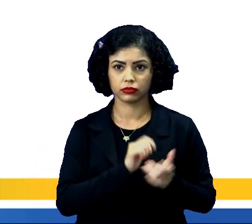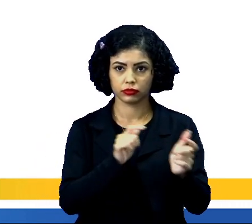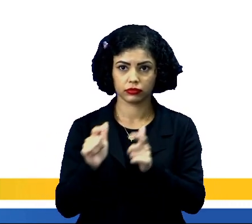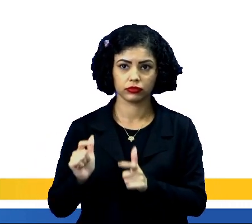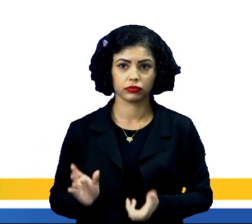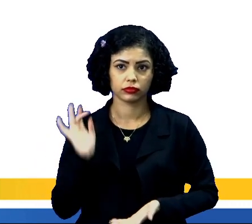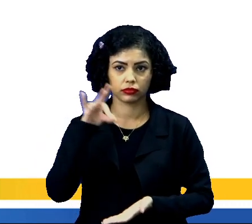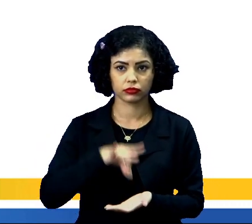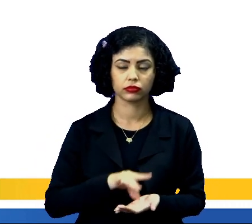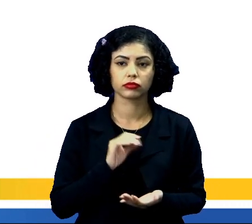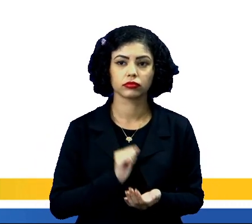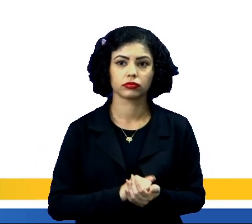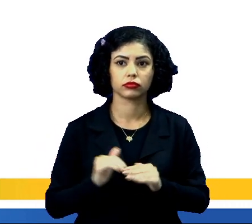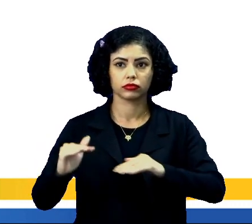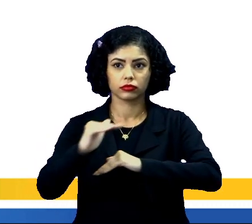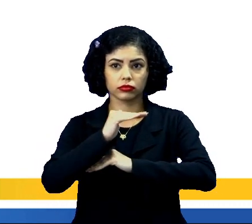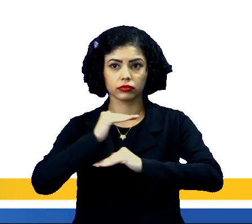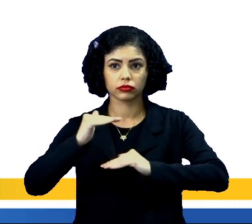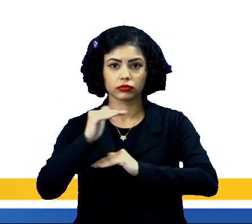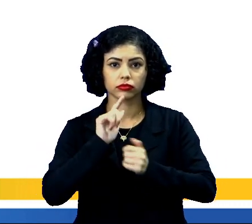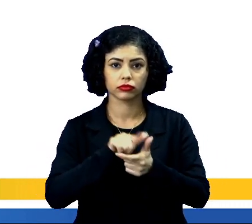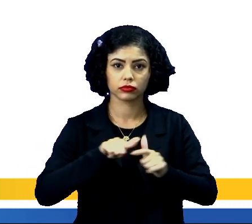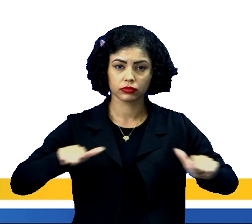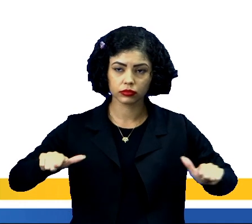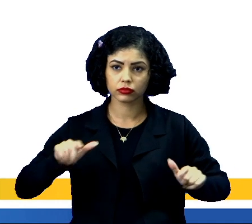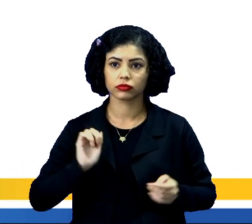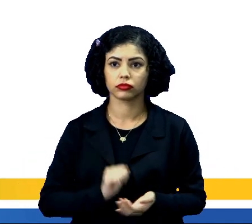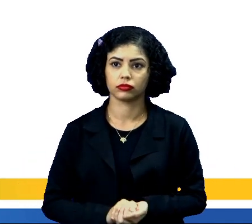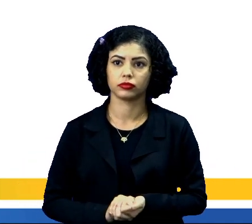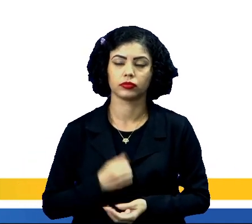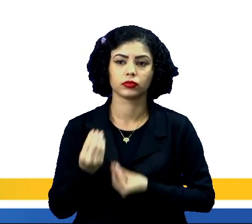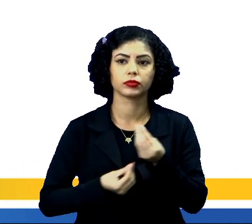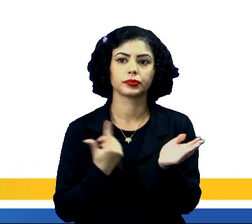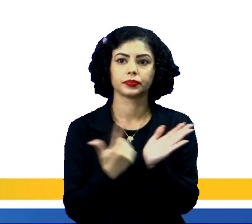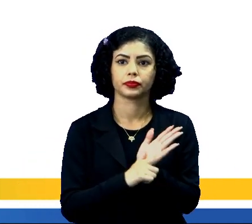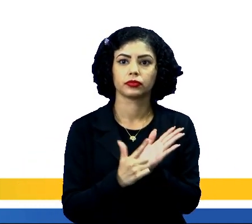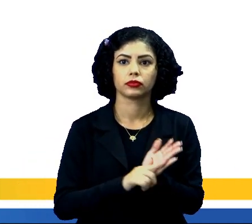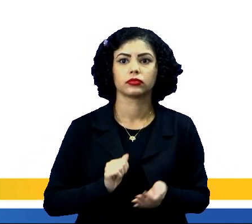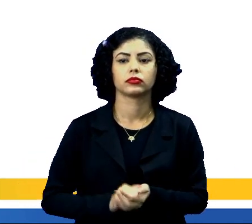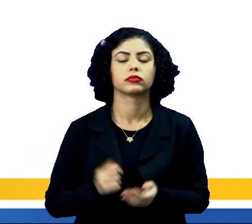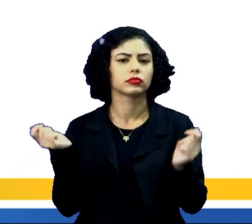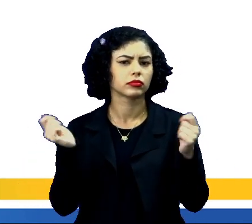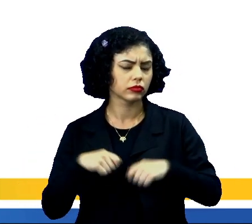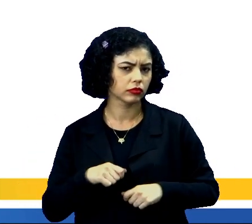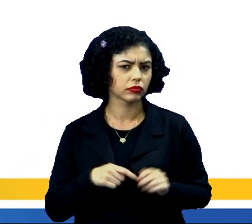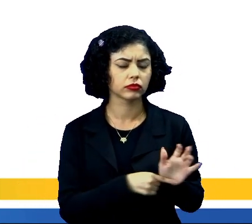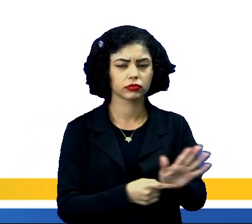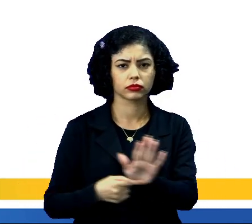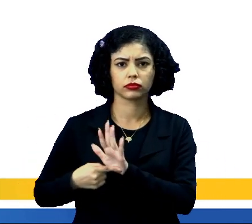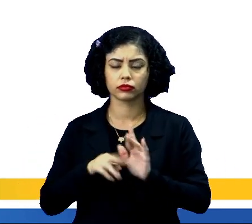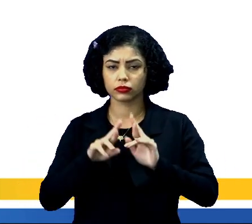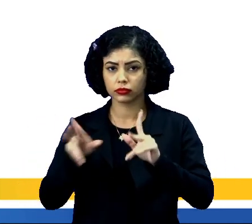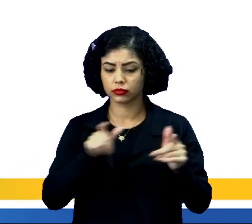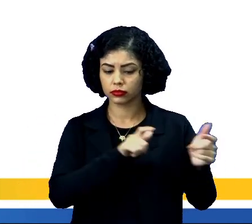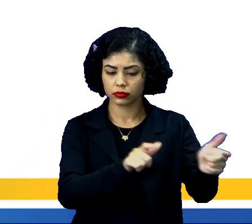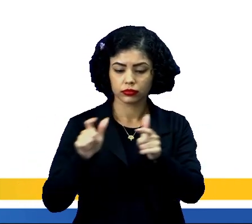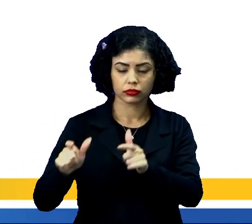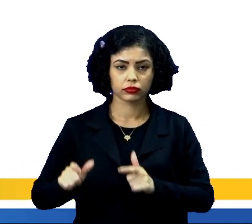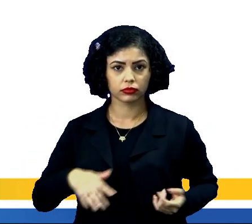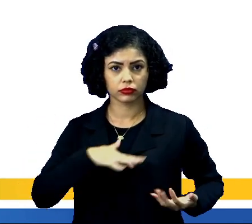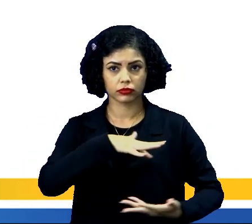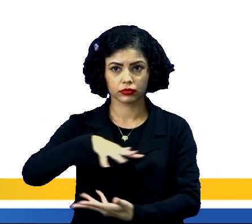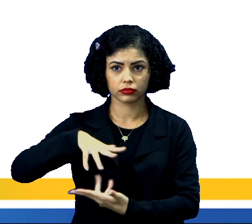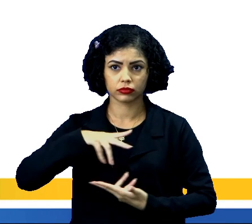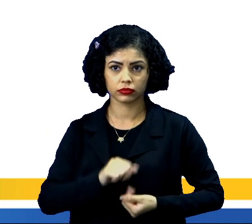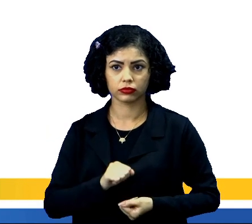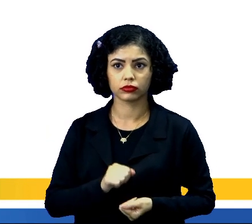espaço real em uma superfície plana como um papel. Em um mapa é possível representar diferentes lugares do